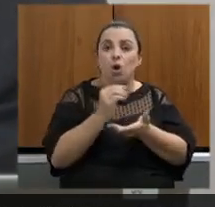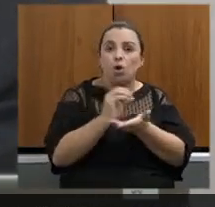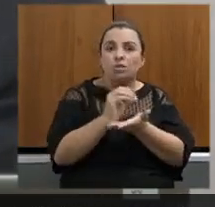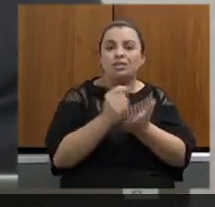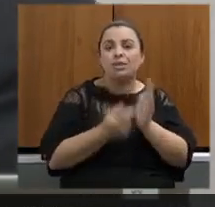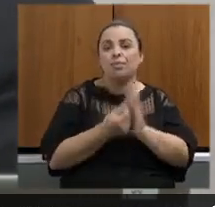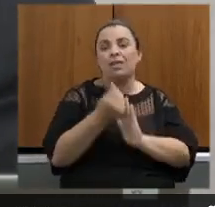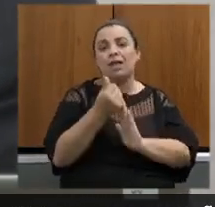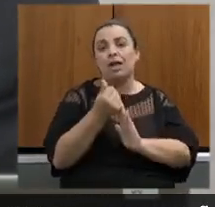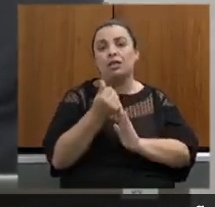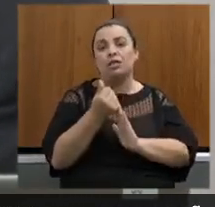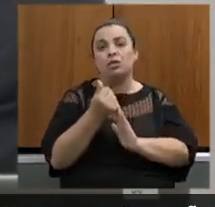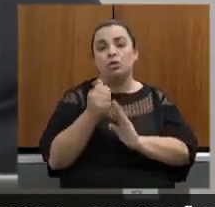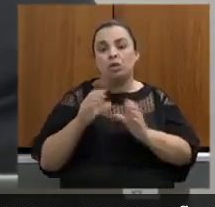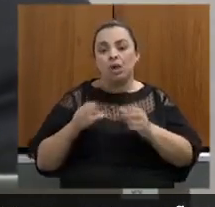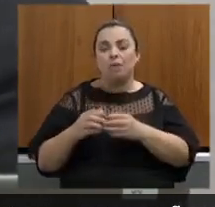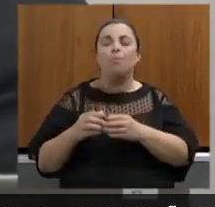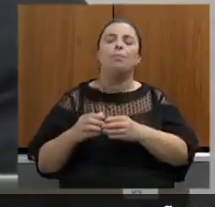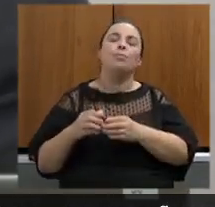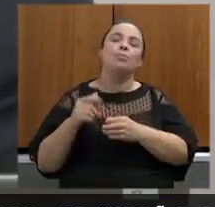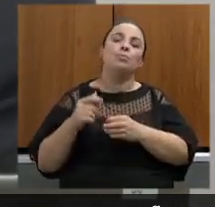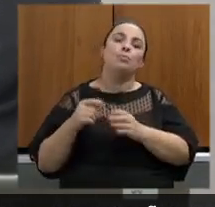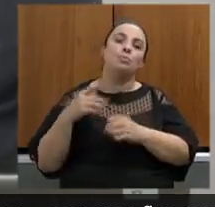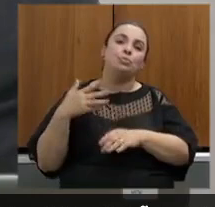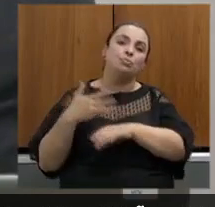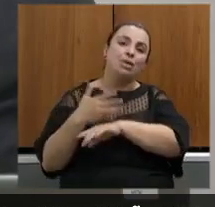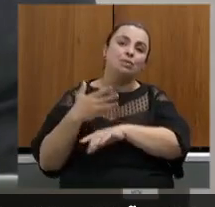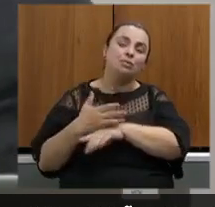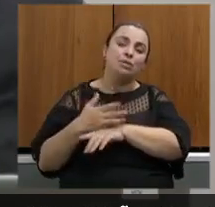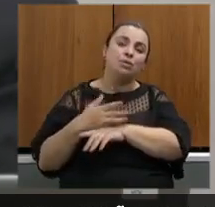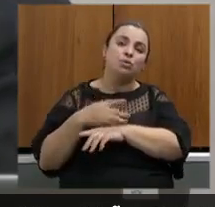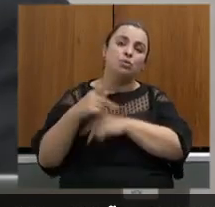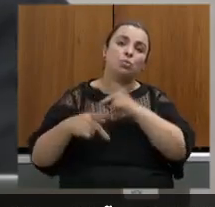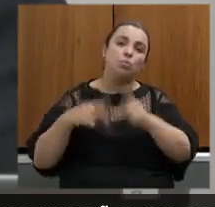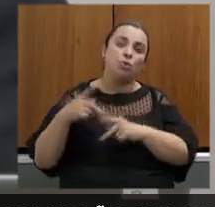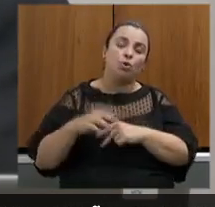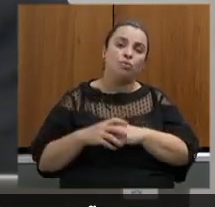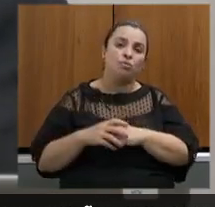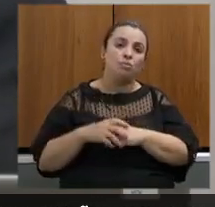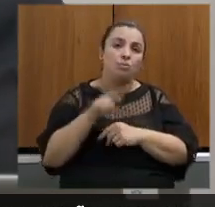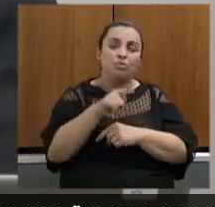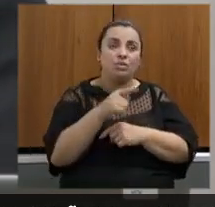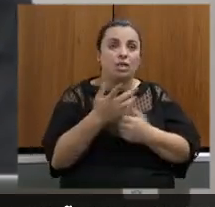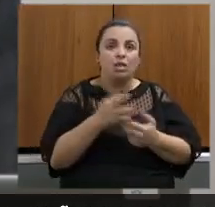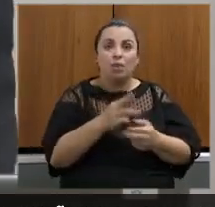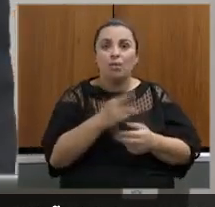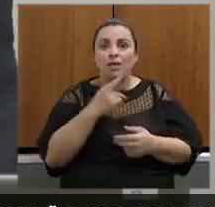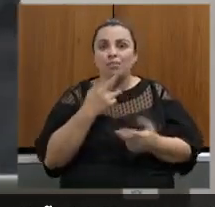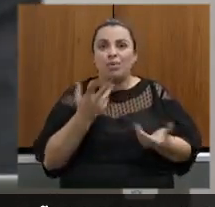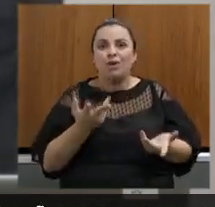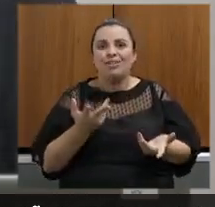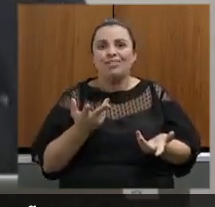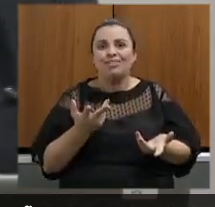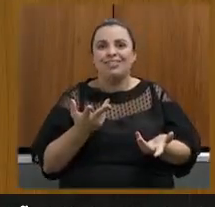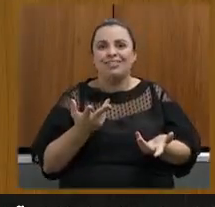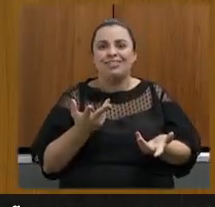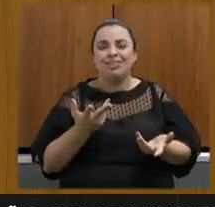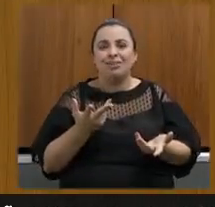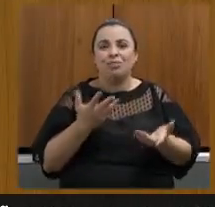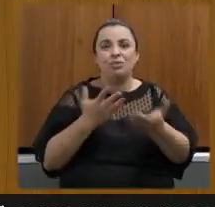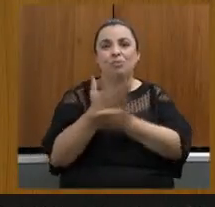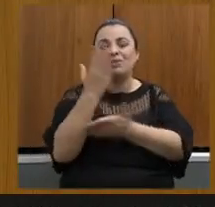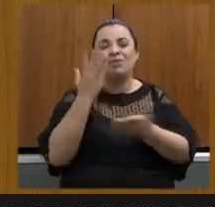da Participação Popular levar para vossa excelência dá um sinal verde para sua execução